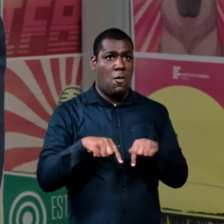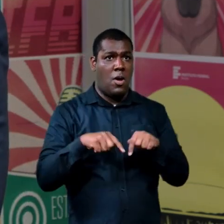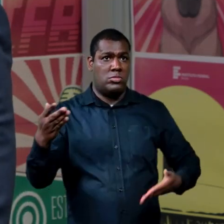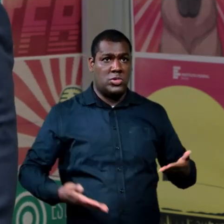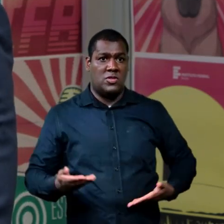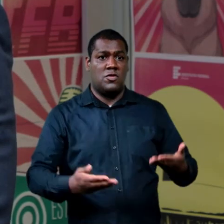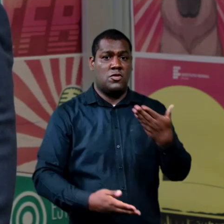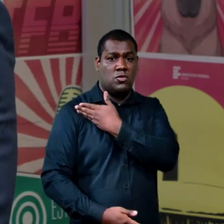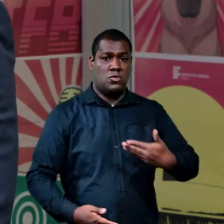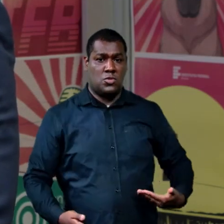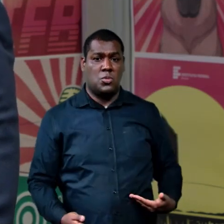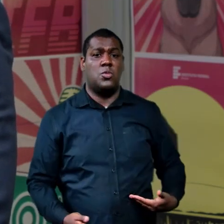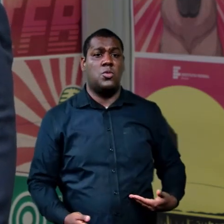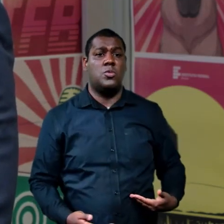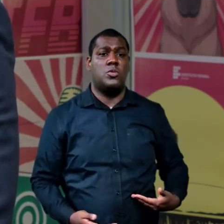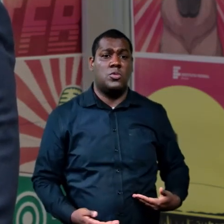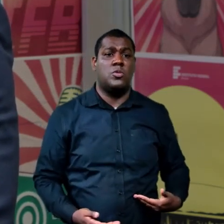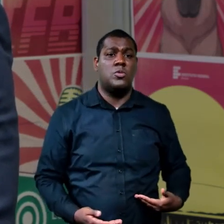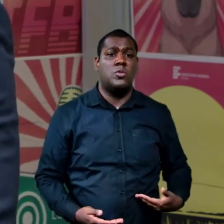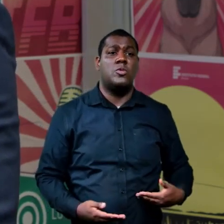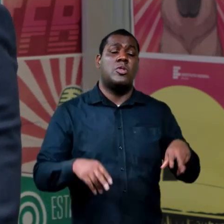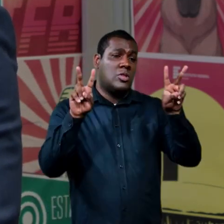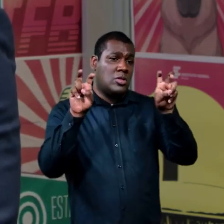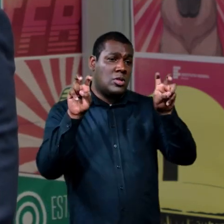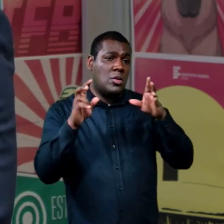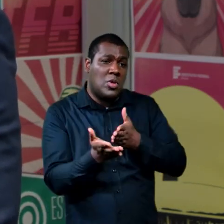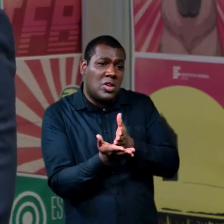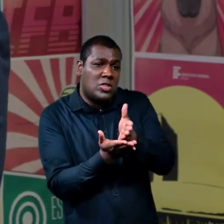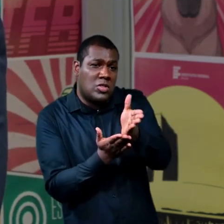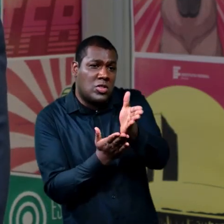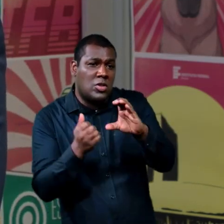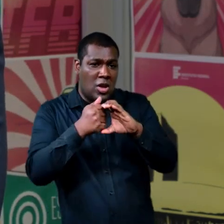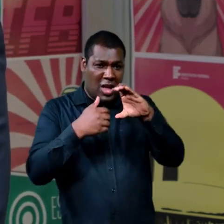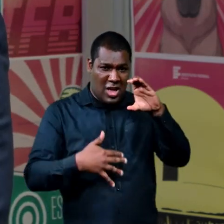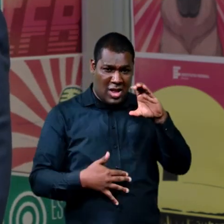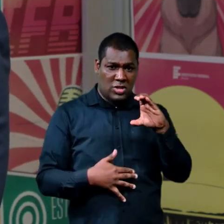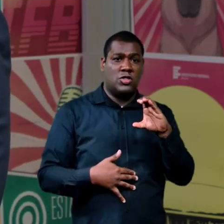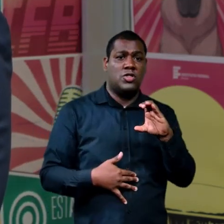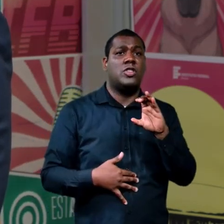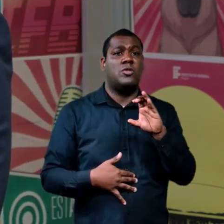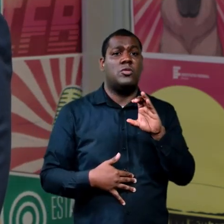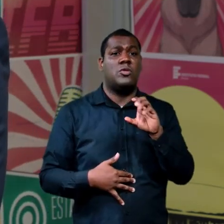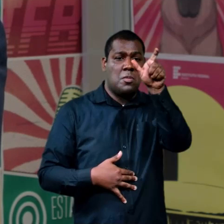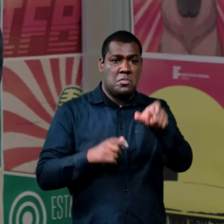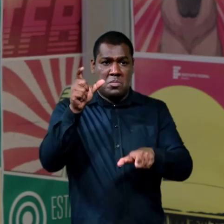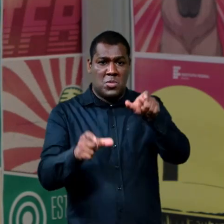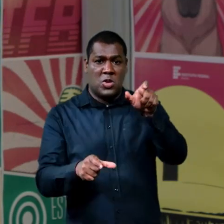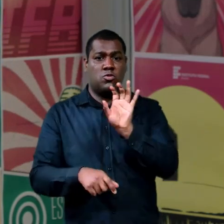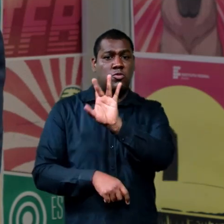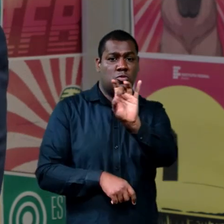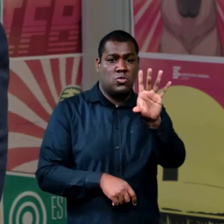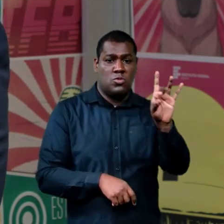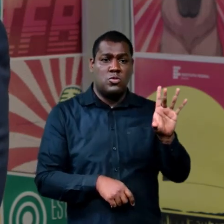somos. E a integridade ela pode ser vista tanto sob o aspecto individual da conduta das pessoas, da conduta